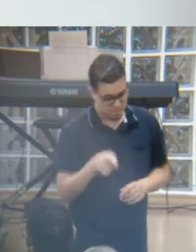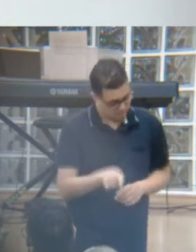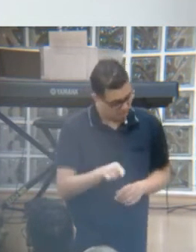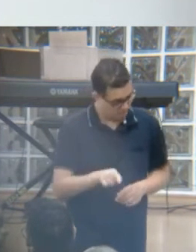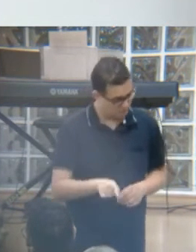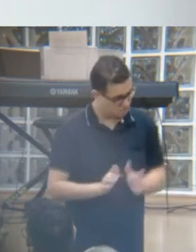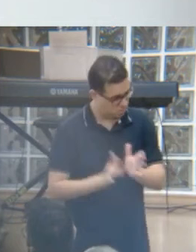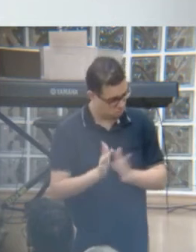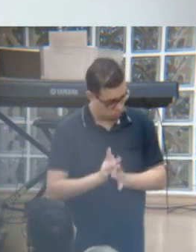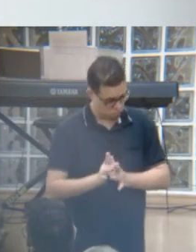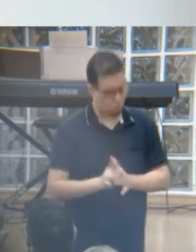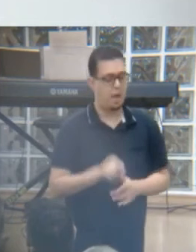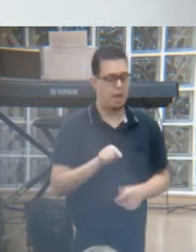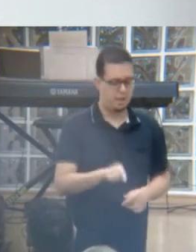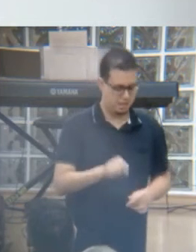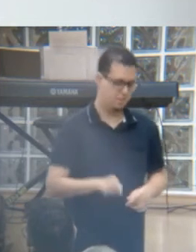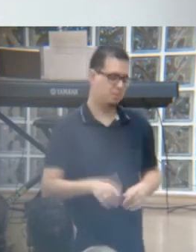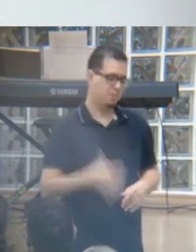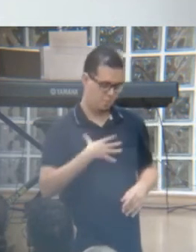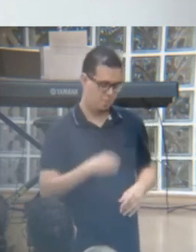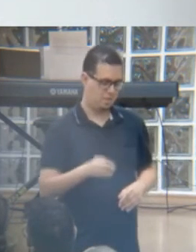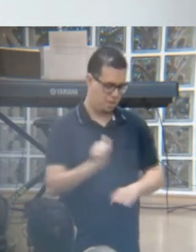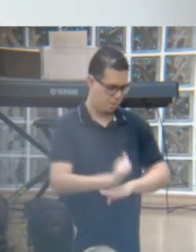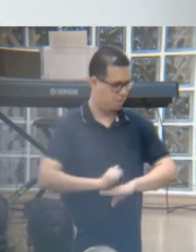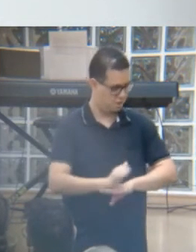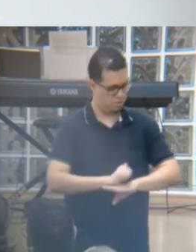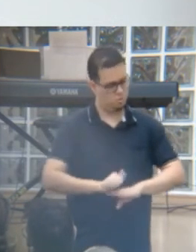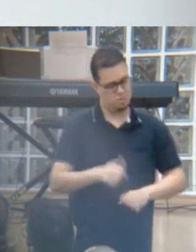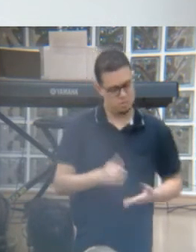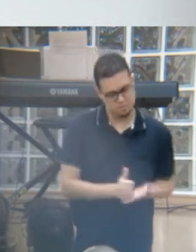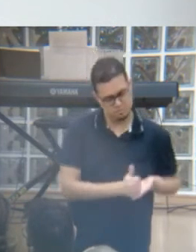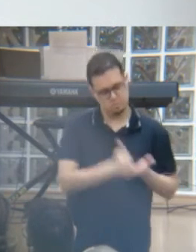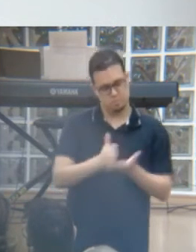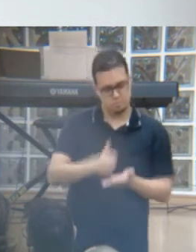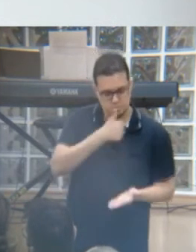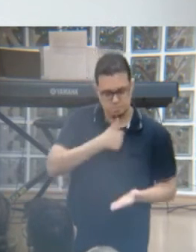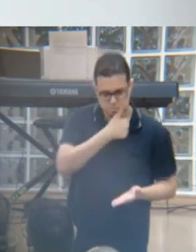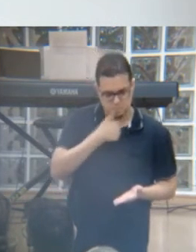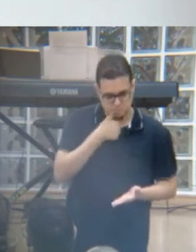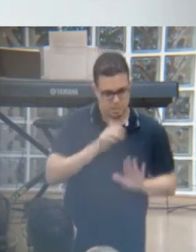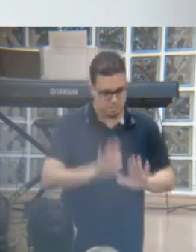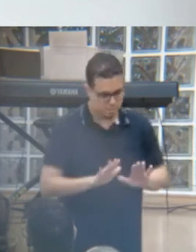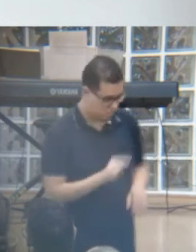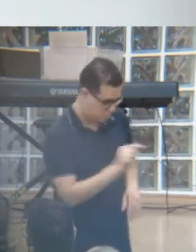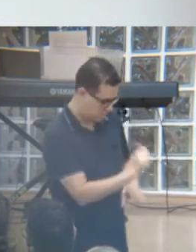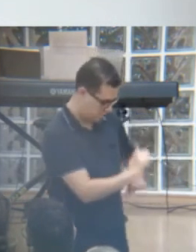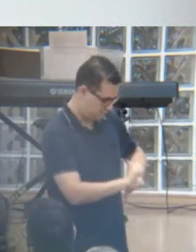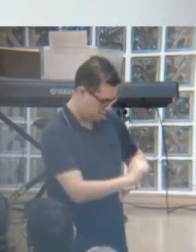pecado. Mas você não negou o seu filho. Só errou qual